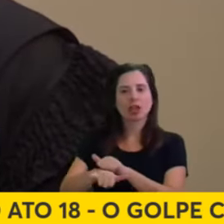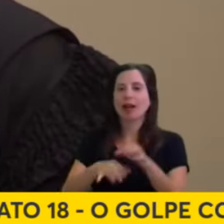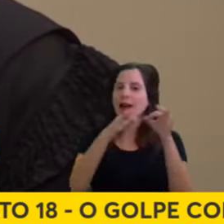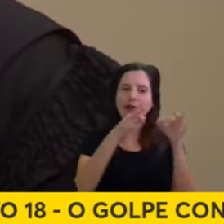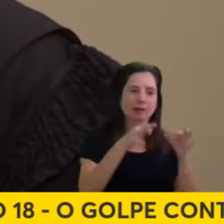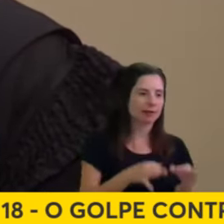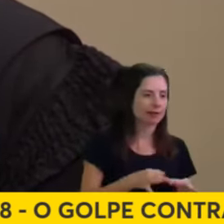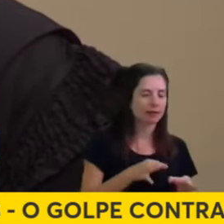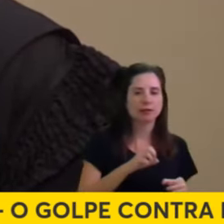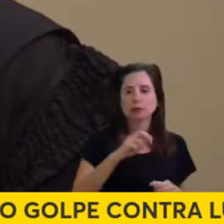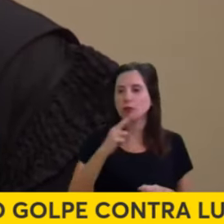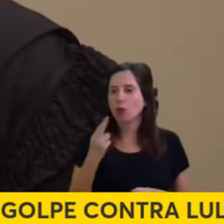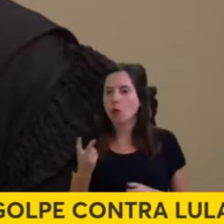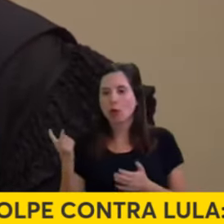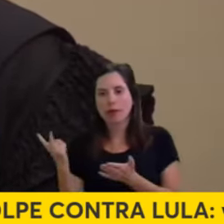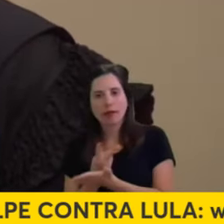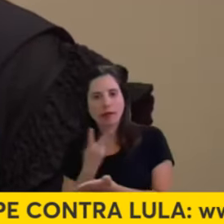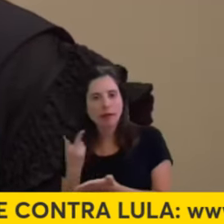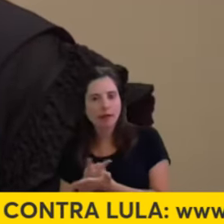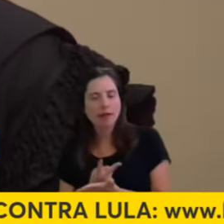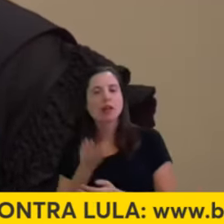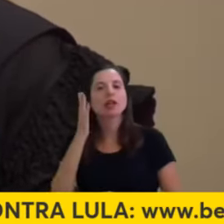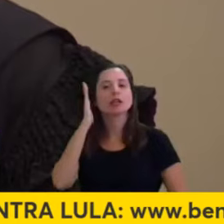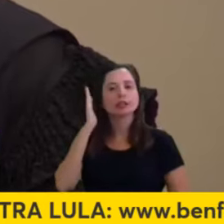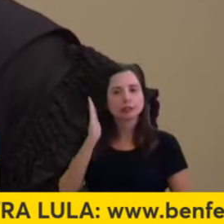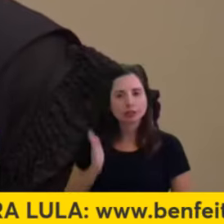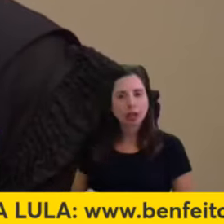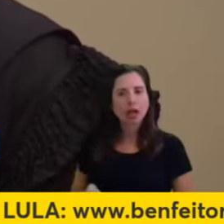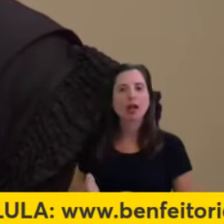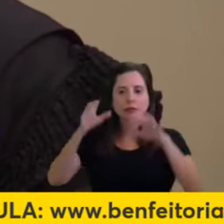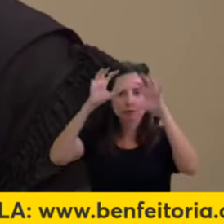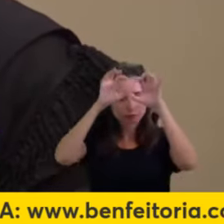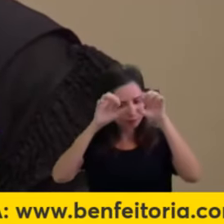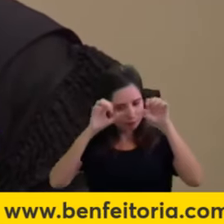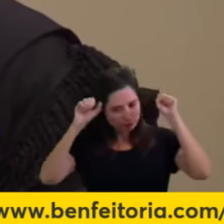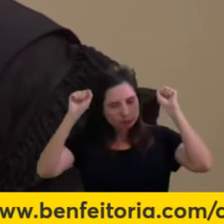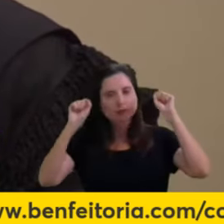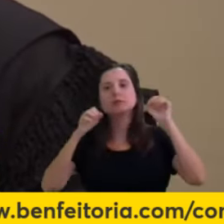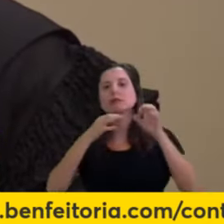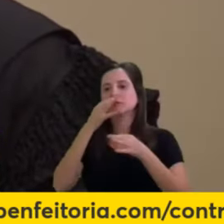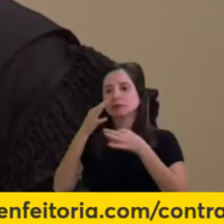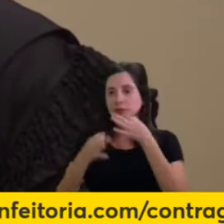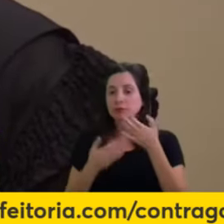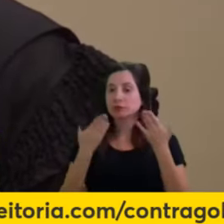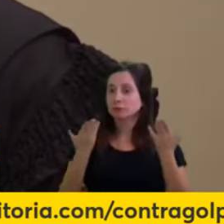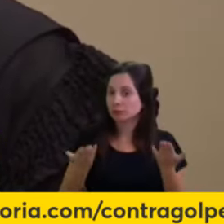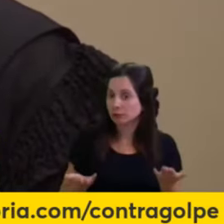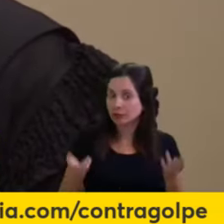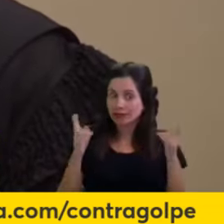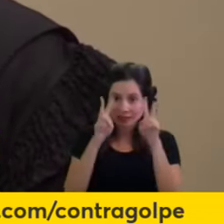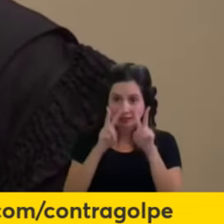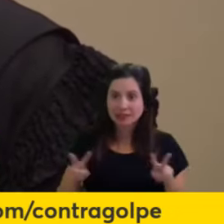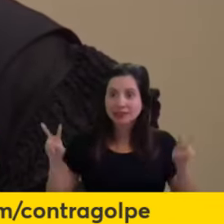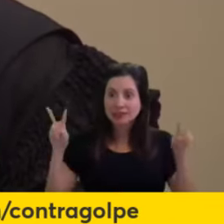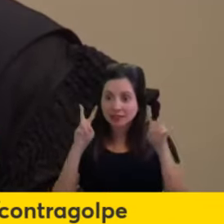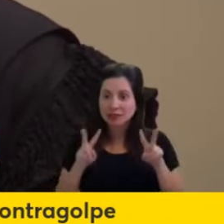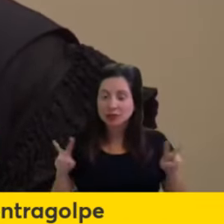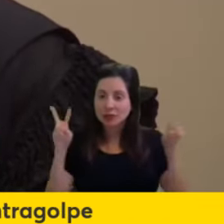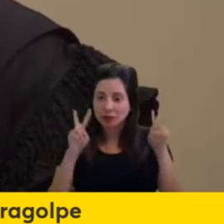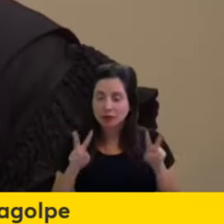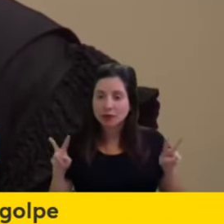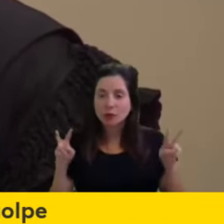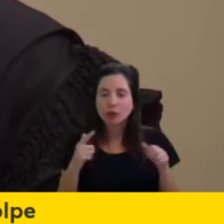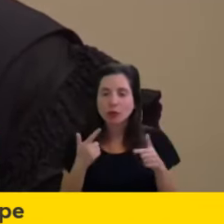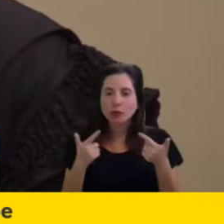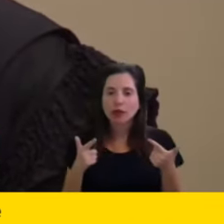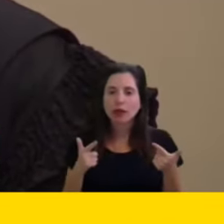vista como os erros do investigado que já foram reconhecidos pelo Supremo Tribunal Federal na espécie o que se viu não há condições para a procedência do